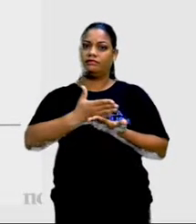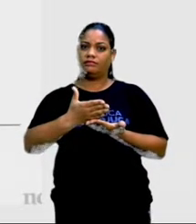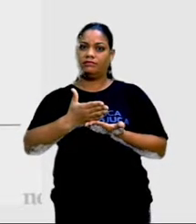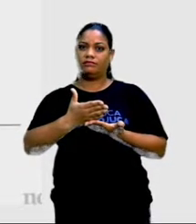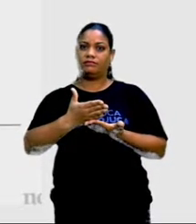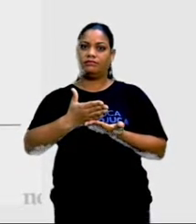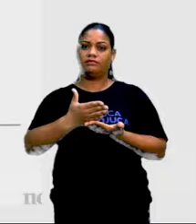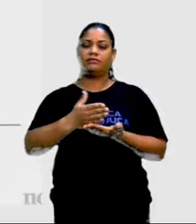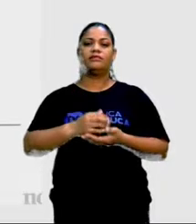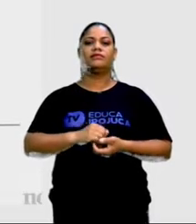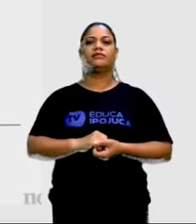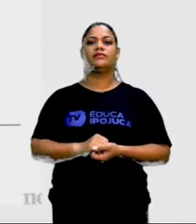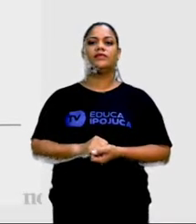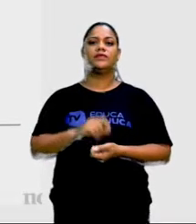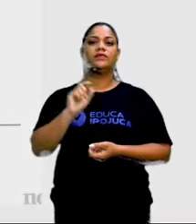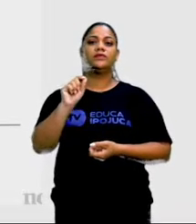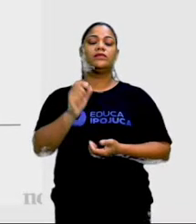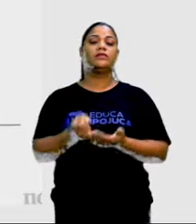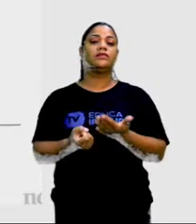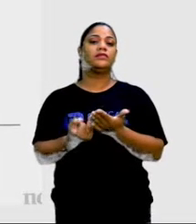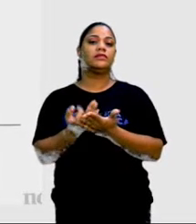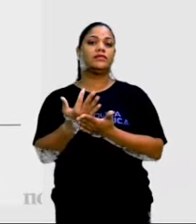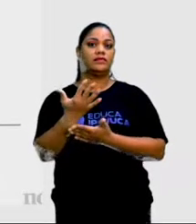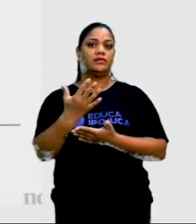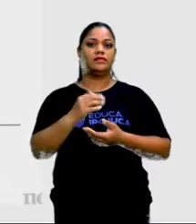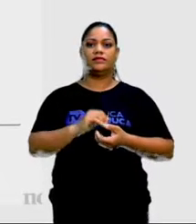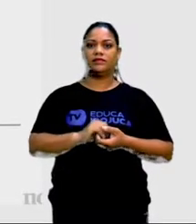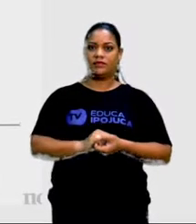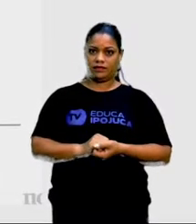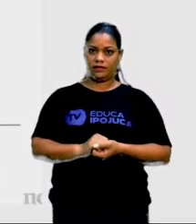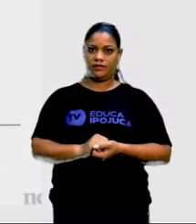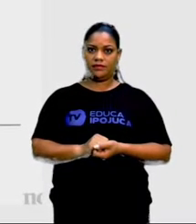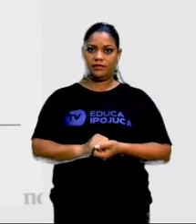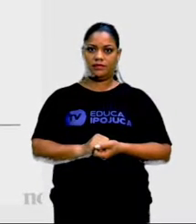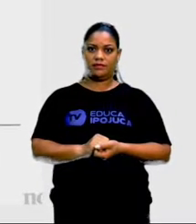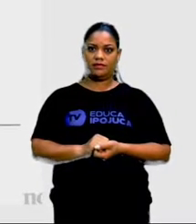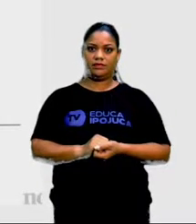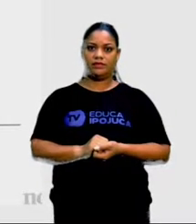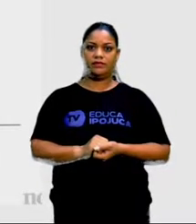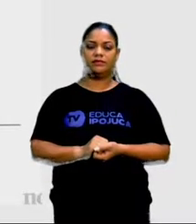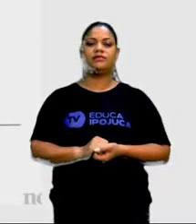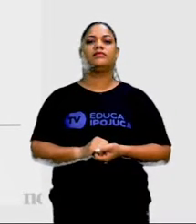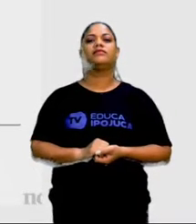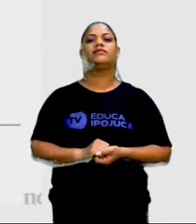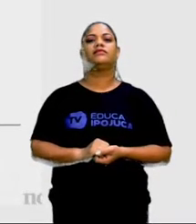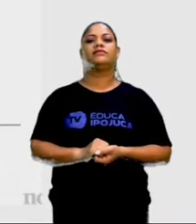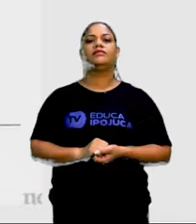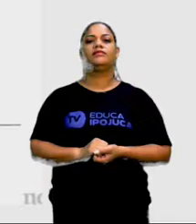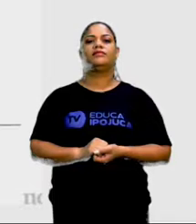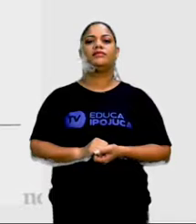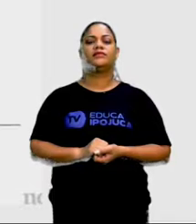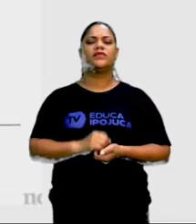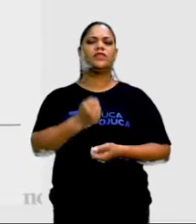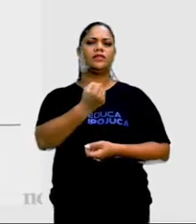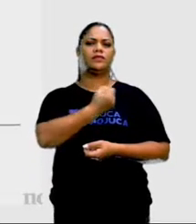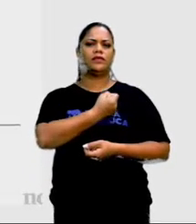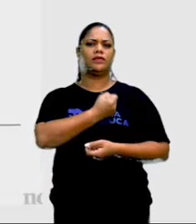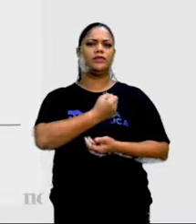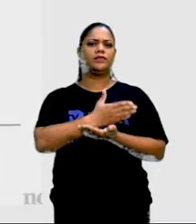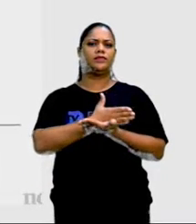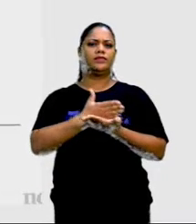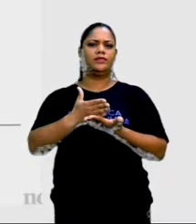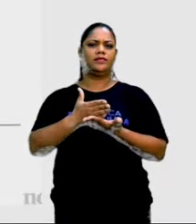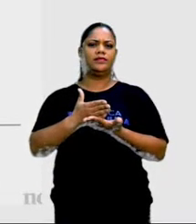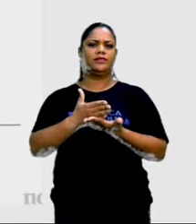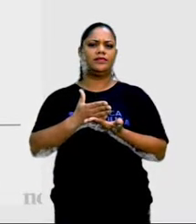originou, o que acontece com o resto? Então observe aí. Qual o número de origem